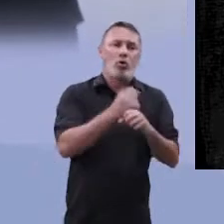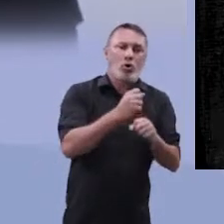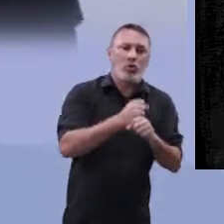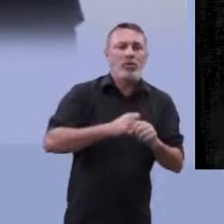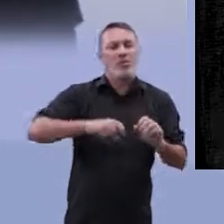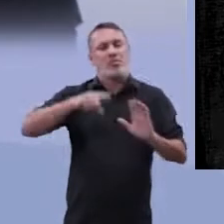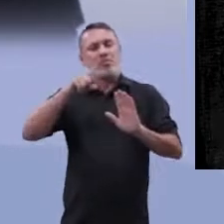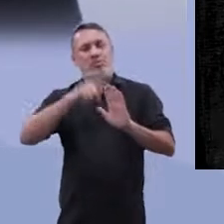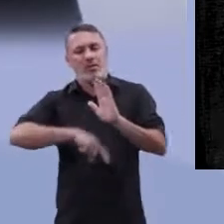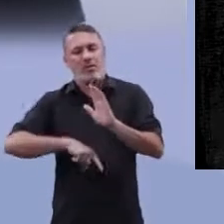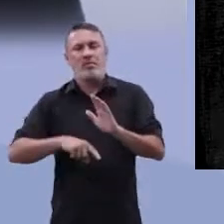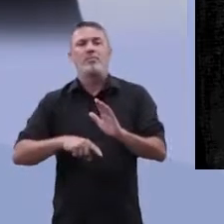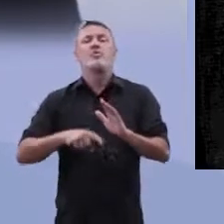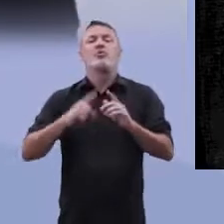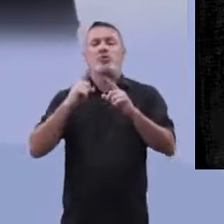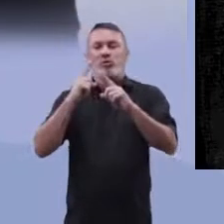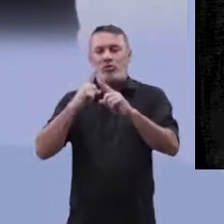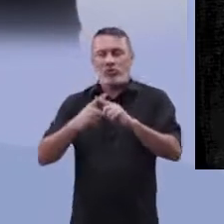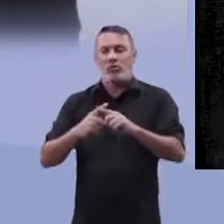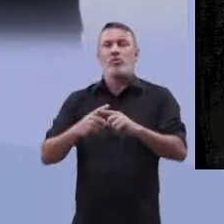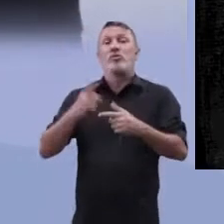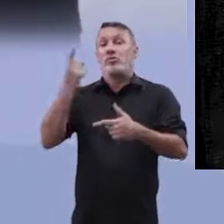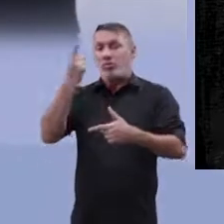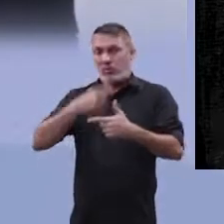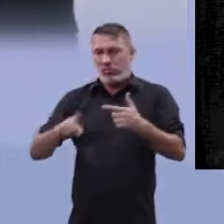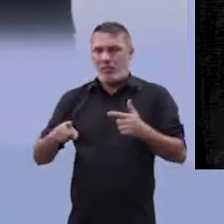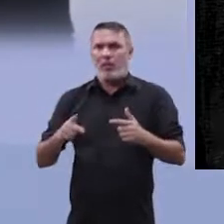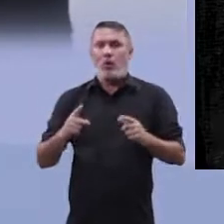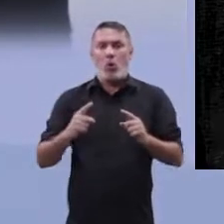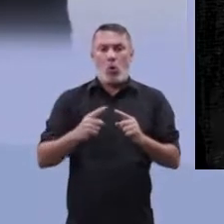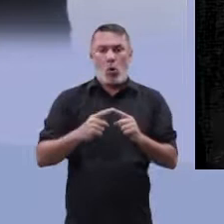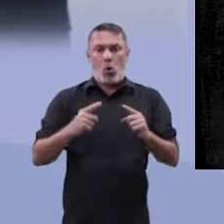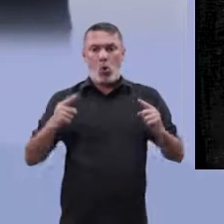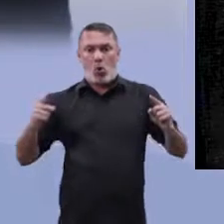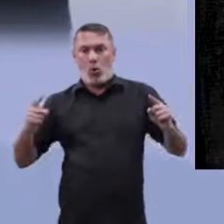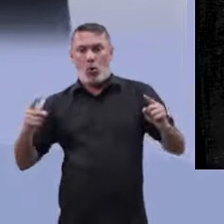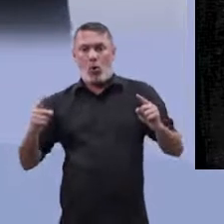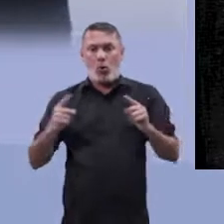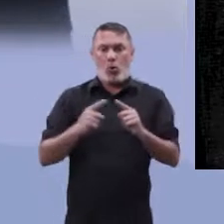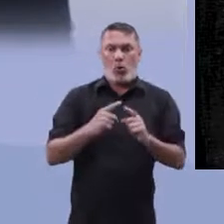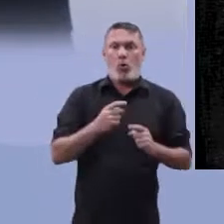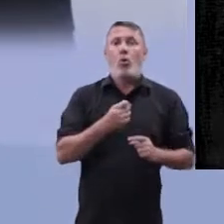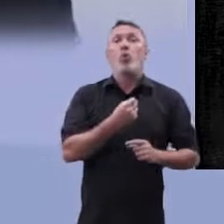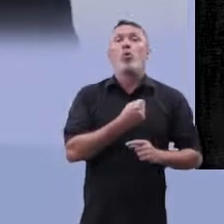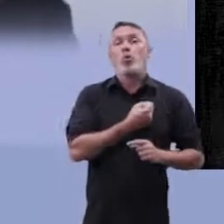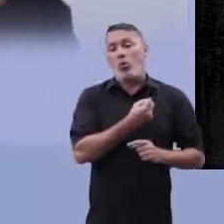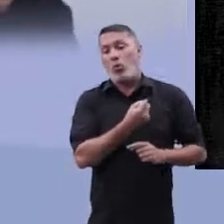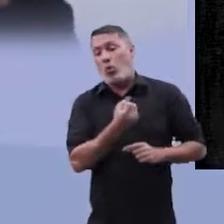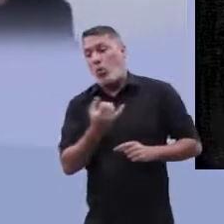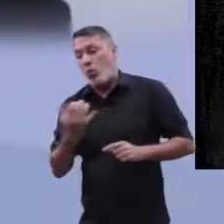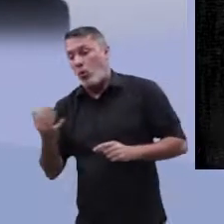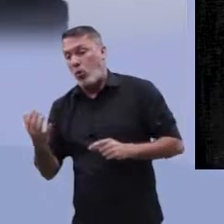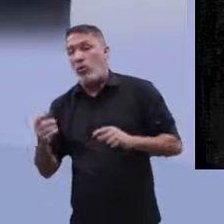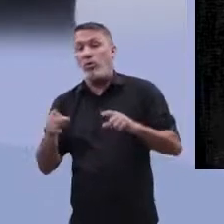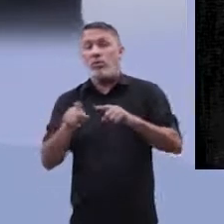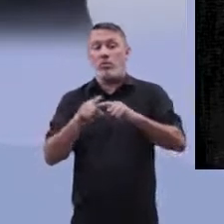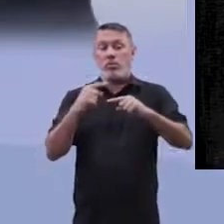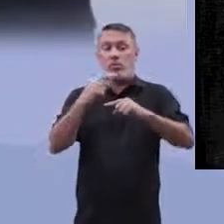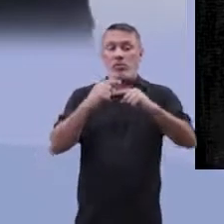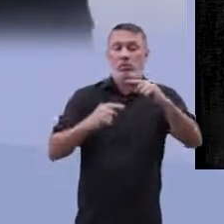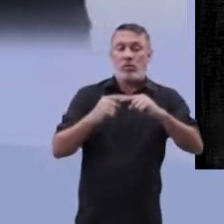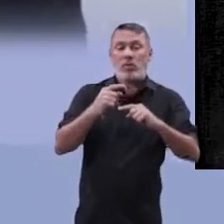dominar somar, subtrair, multiplicar e dividir. Somar nos números grandes, nos números pequenos,